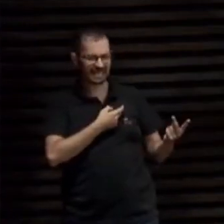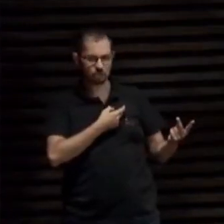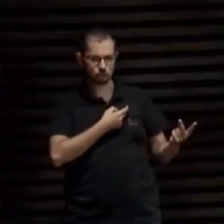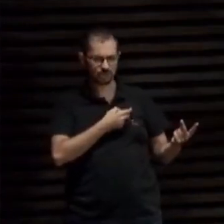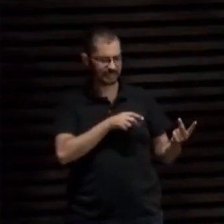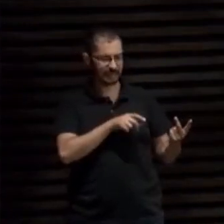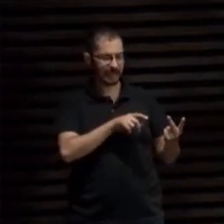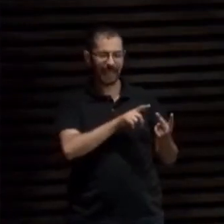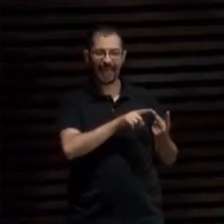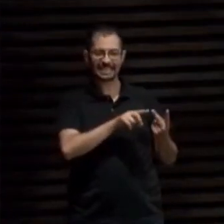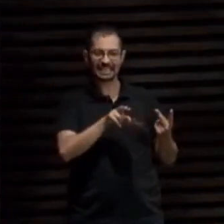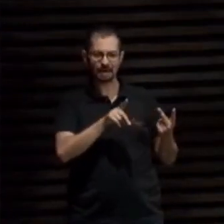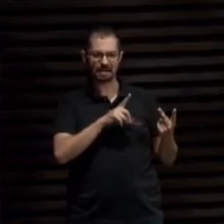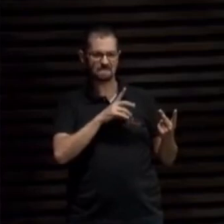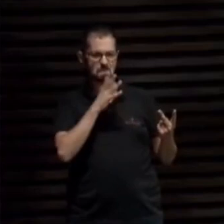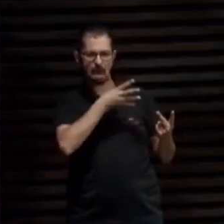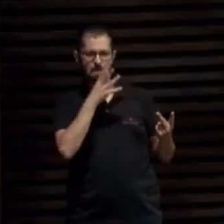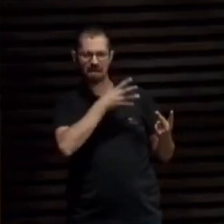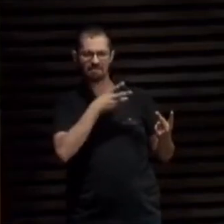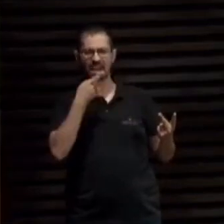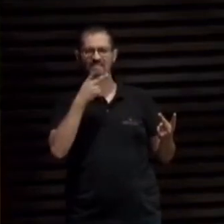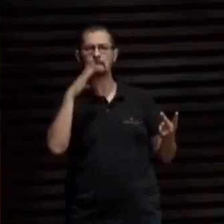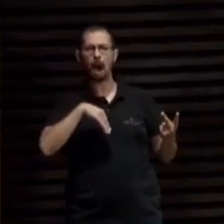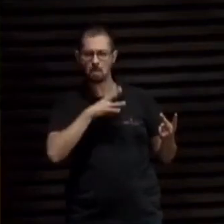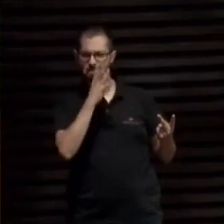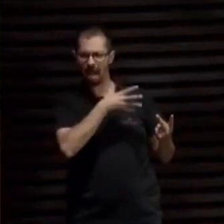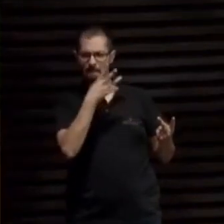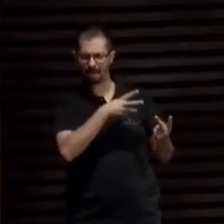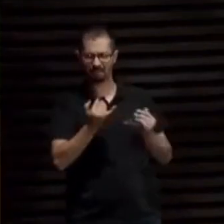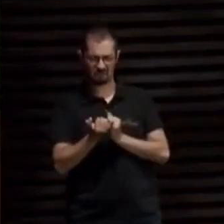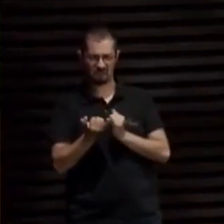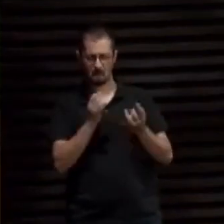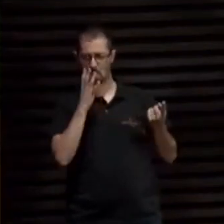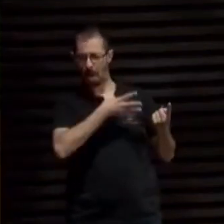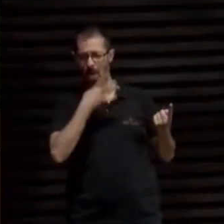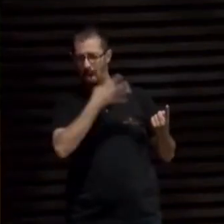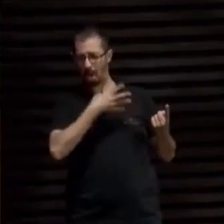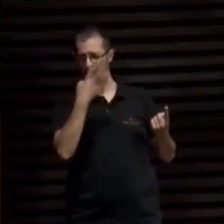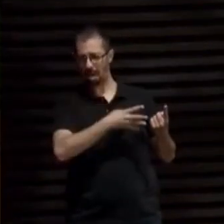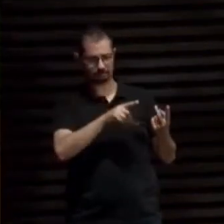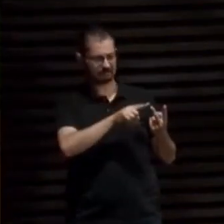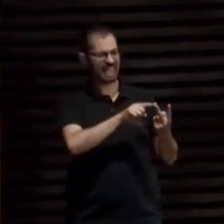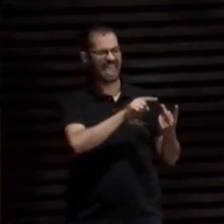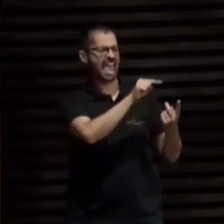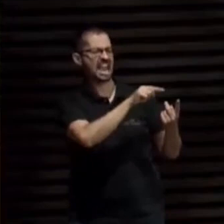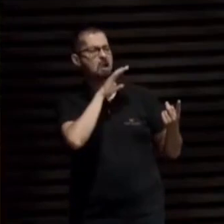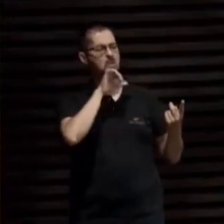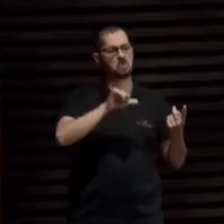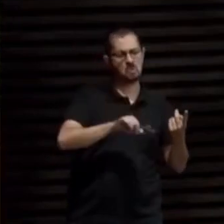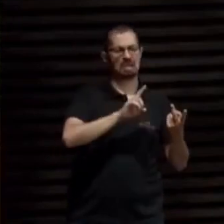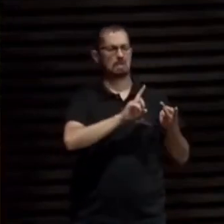vergastava a outra, metia a ripa, porque isso, porque